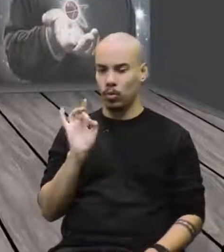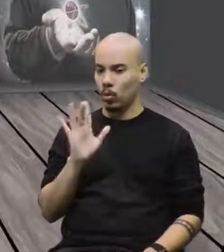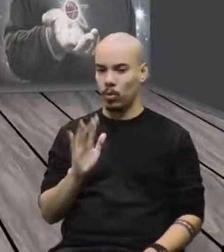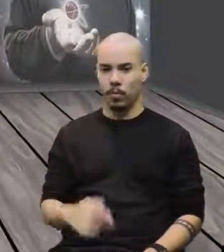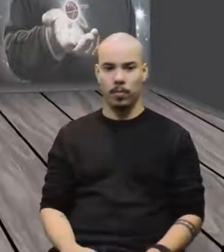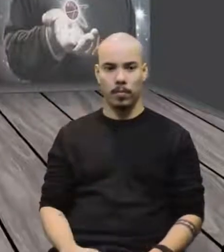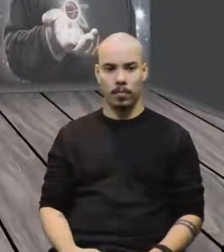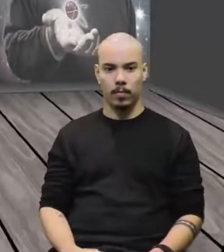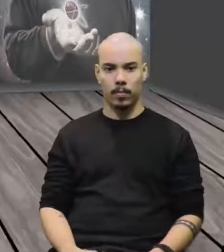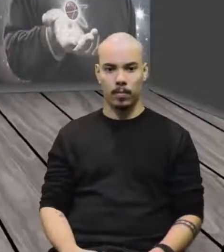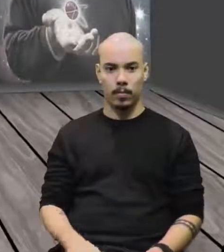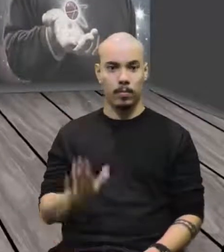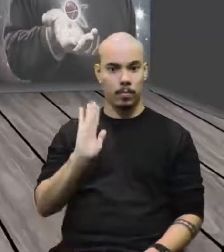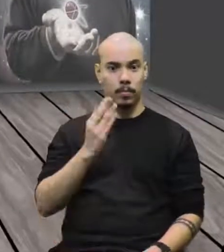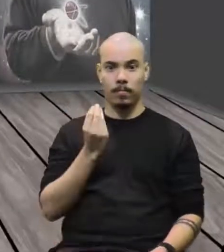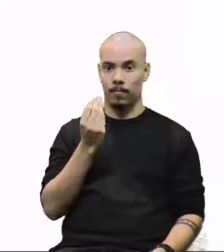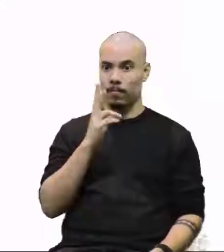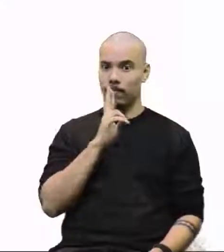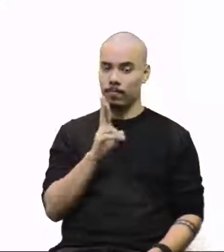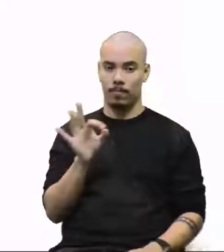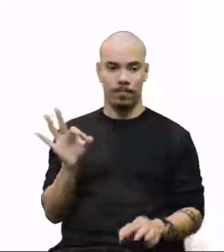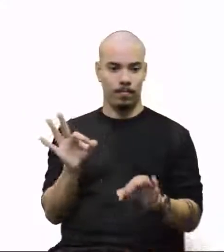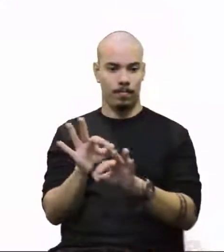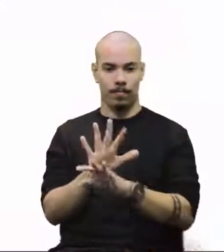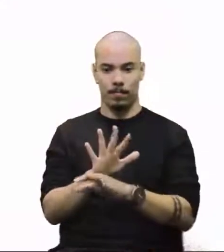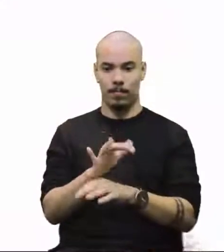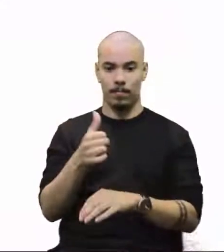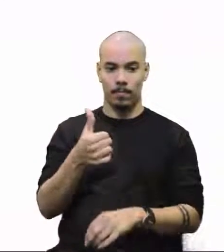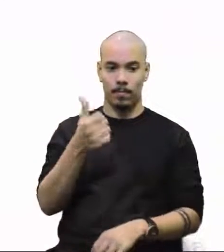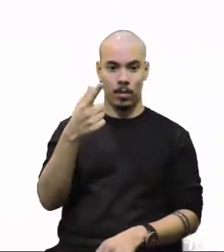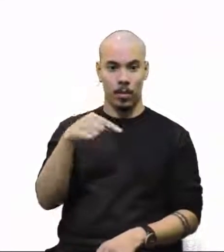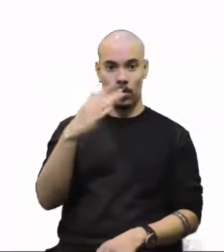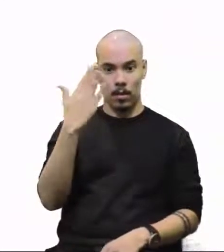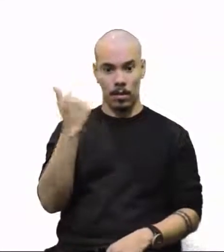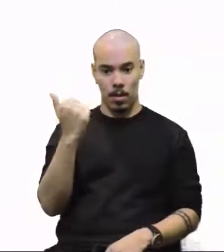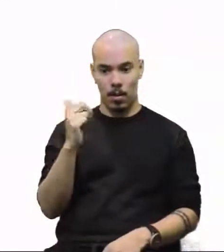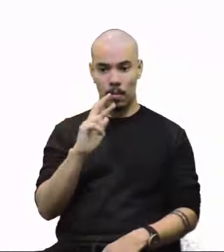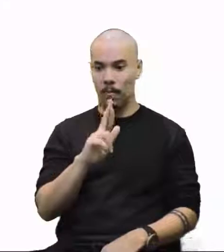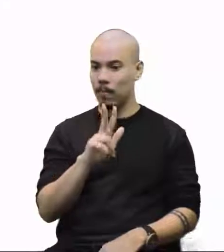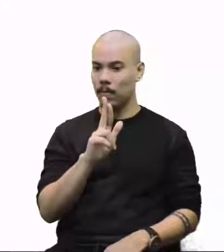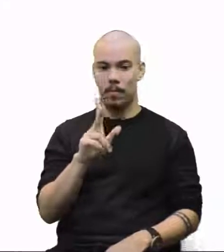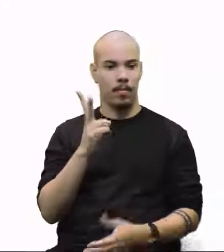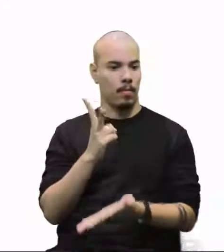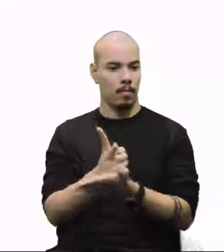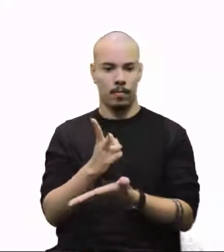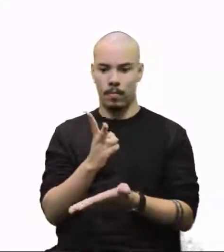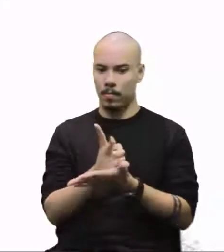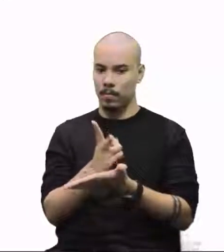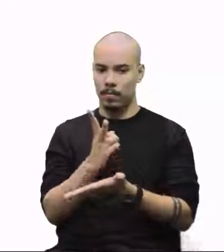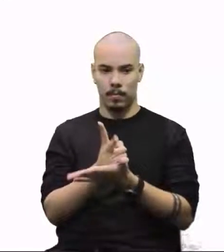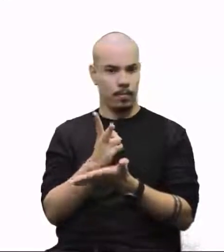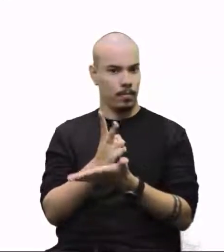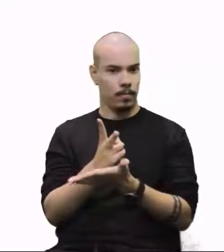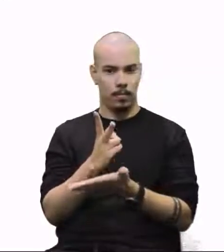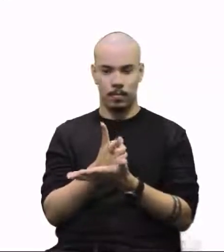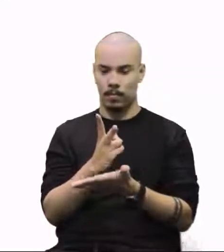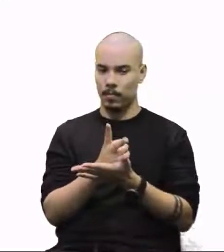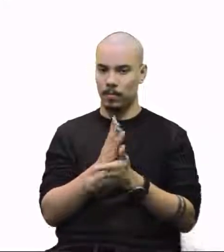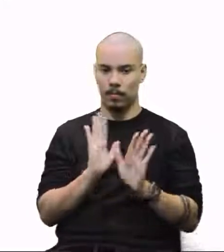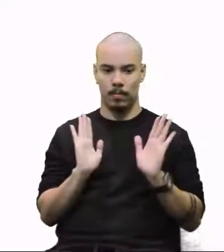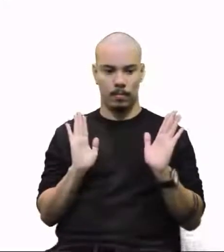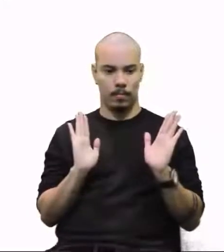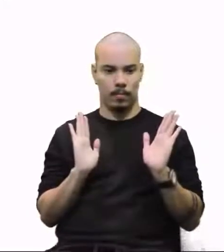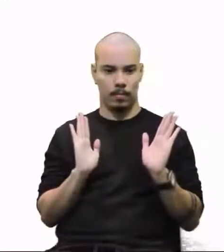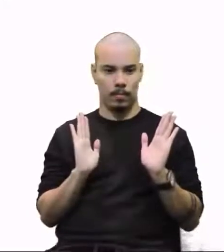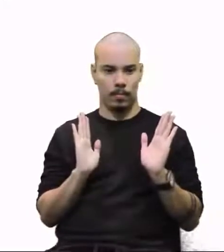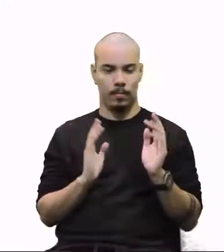já respondeu primeiro. Exatamente. Então vamos lá. A primeira, você já observou que não é sempre. Existe... Se for paralelo ao campo,